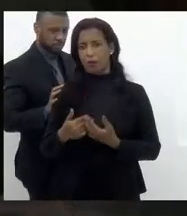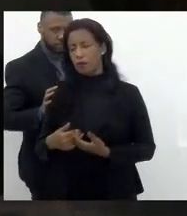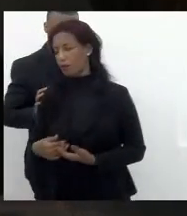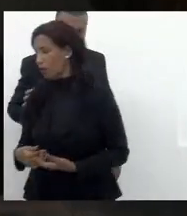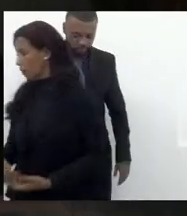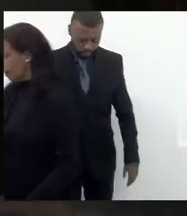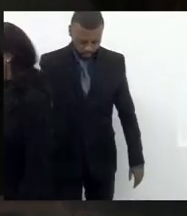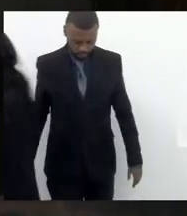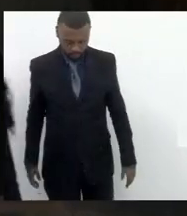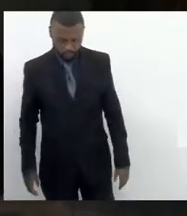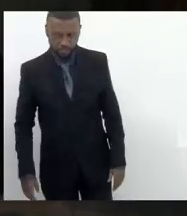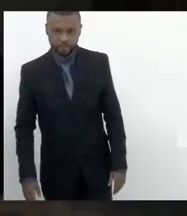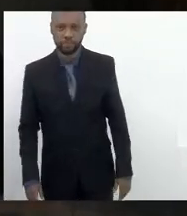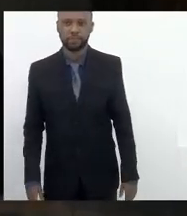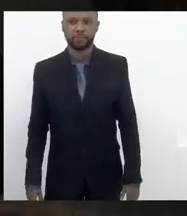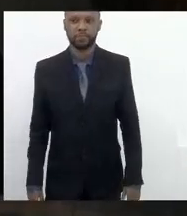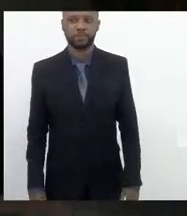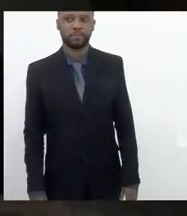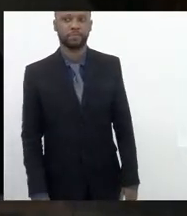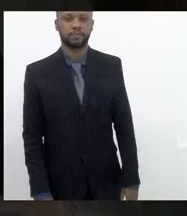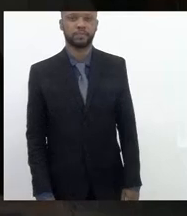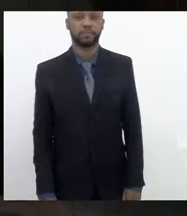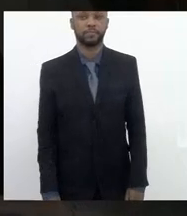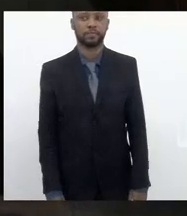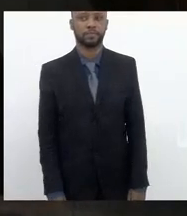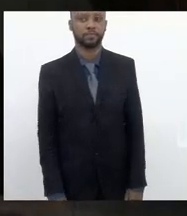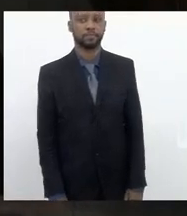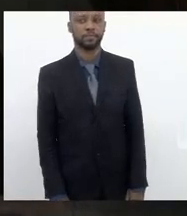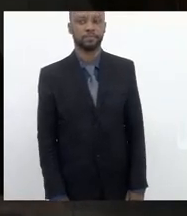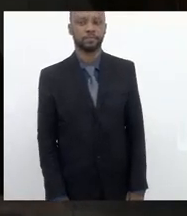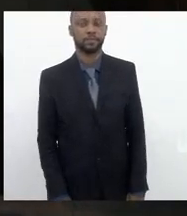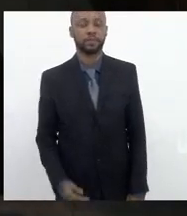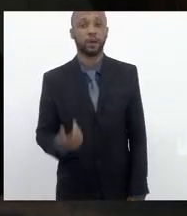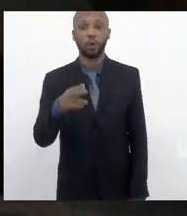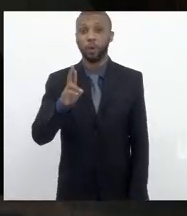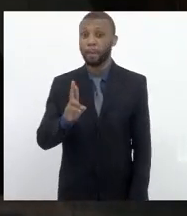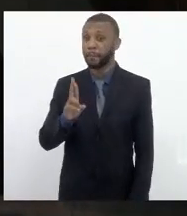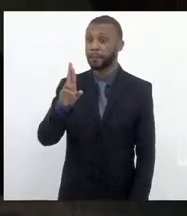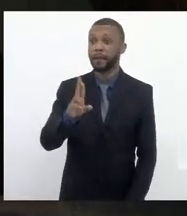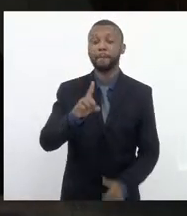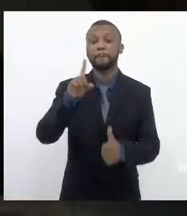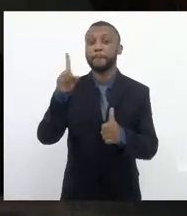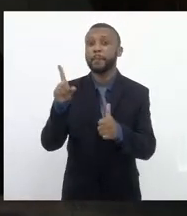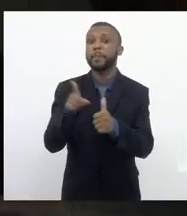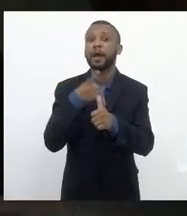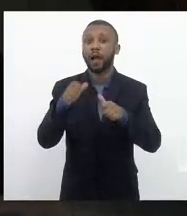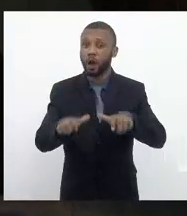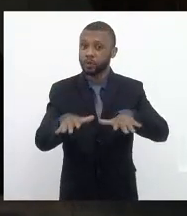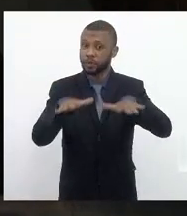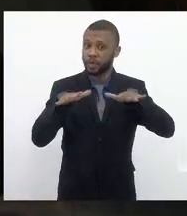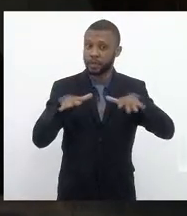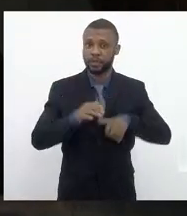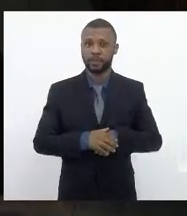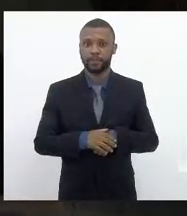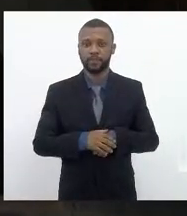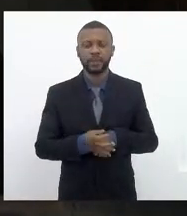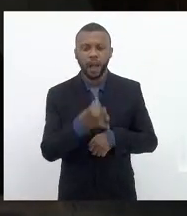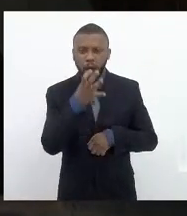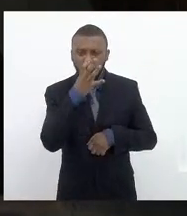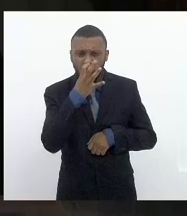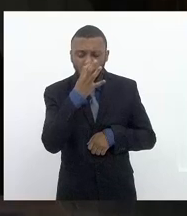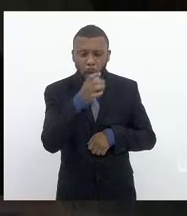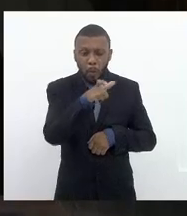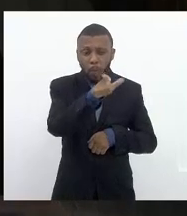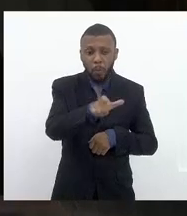como presidente da Comissão de concessão e justiça e eu não ouvi nenhum secretário presidente e nenhum